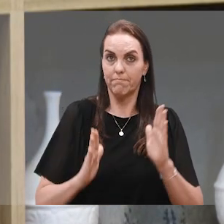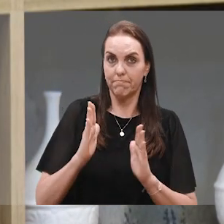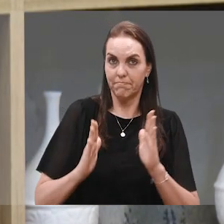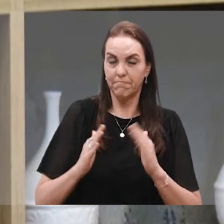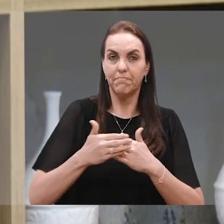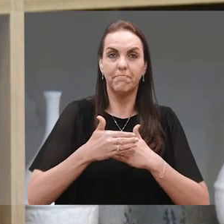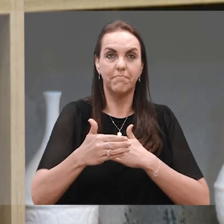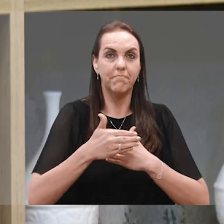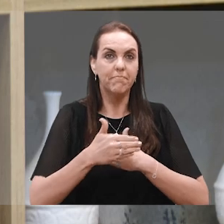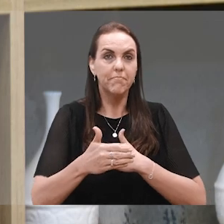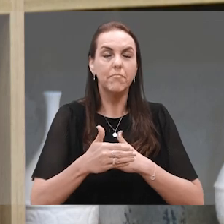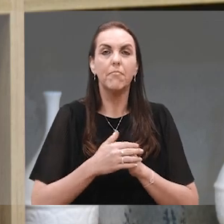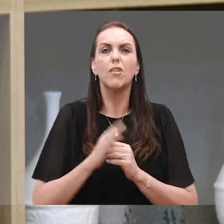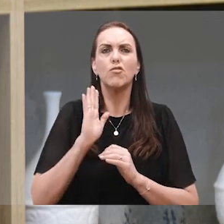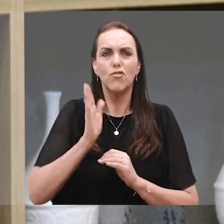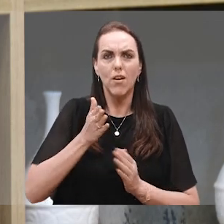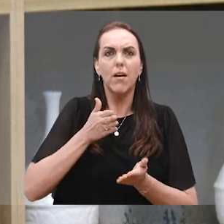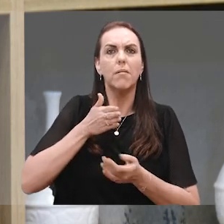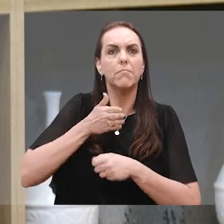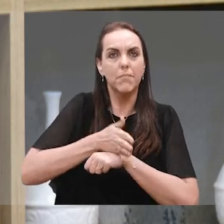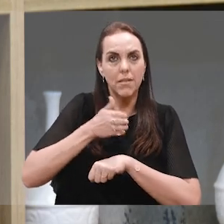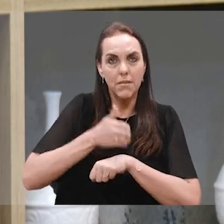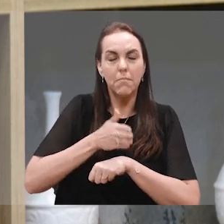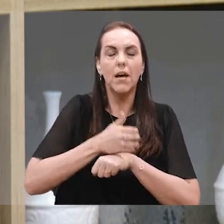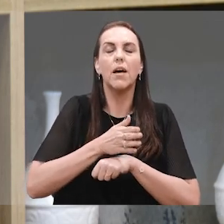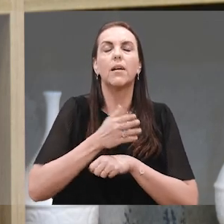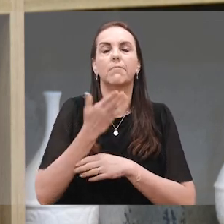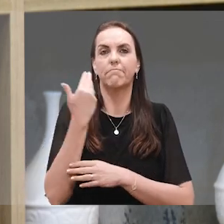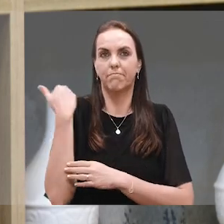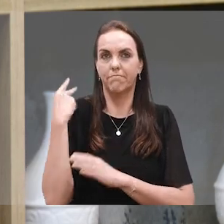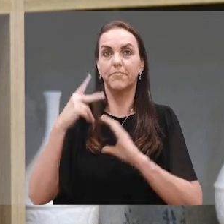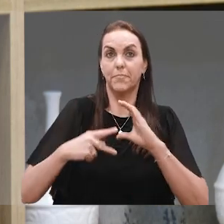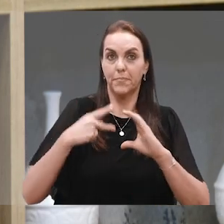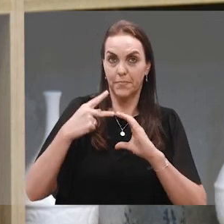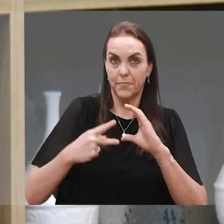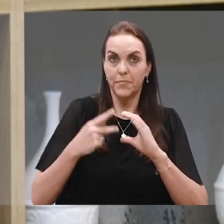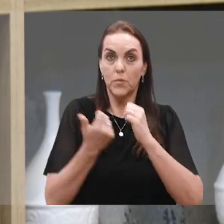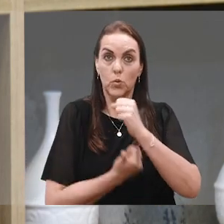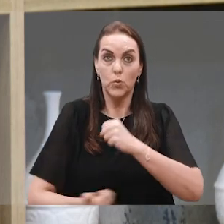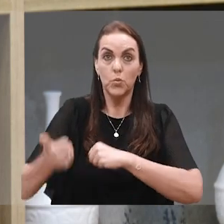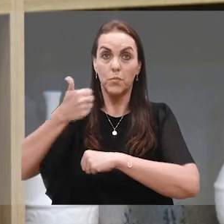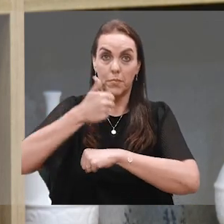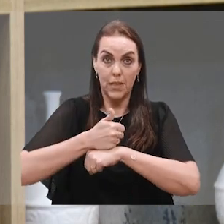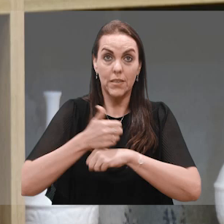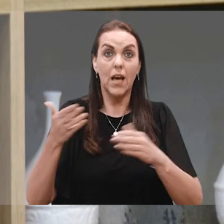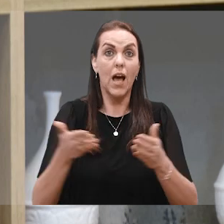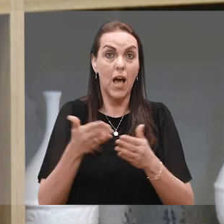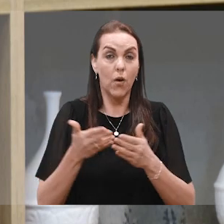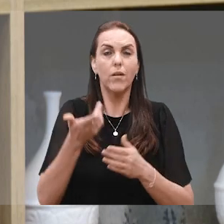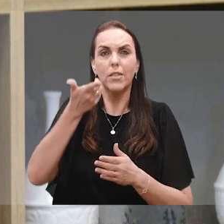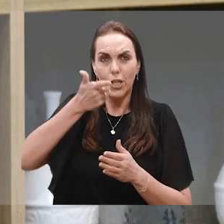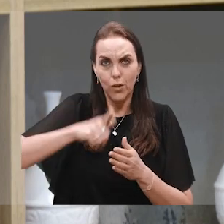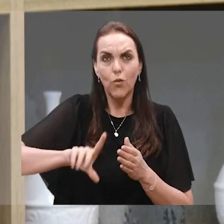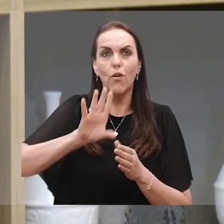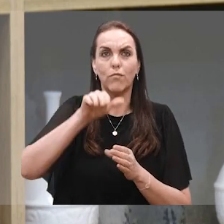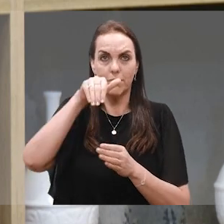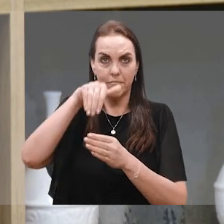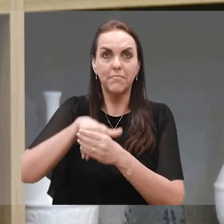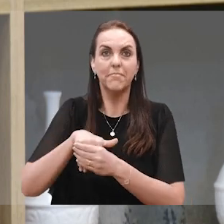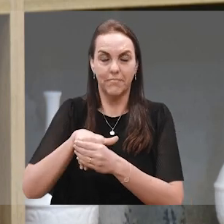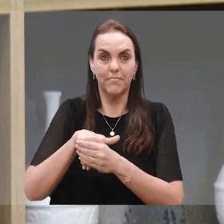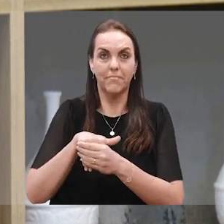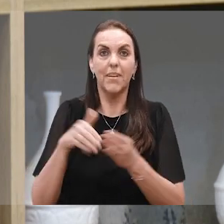digamos assim, e já tinha participado no contexto da casa em outras oportunidades como suplente, e agora se reelegeu, e